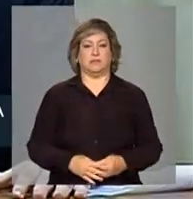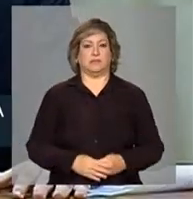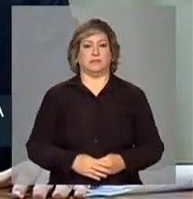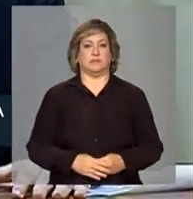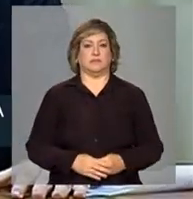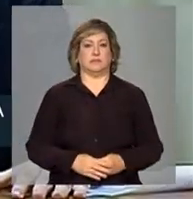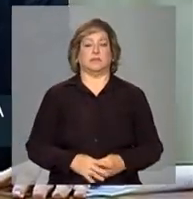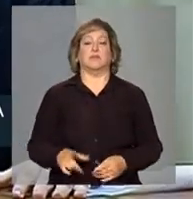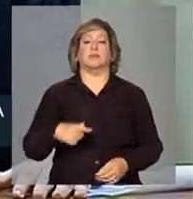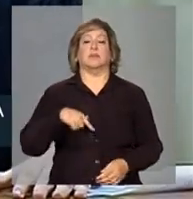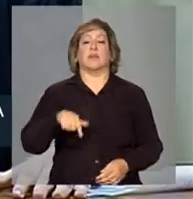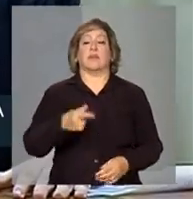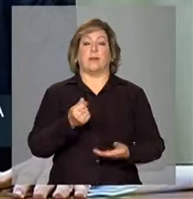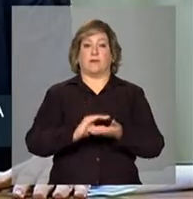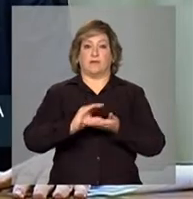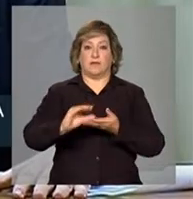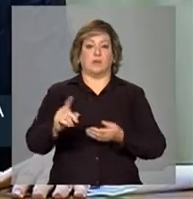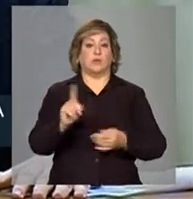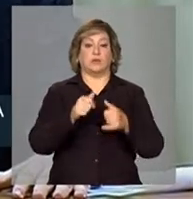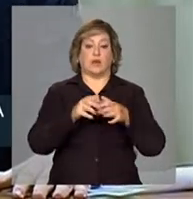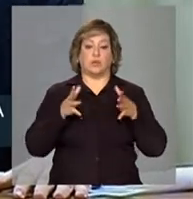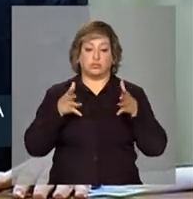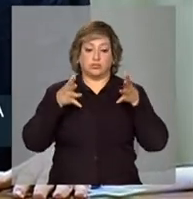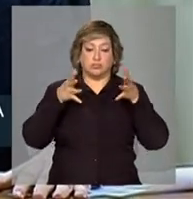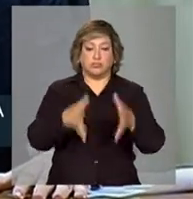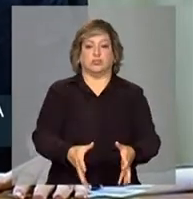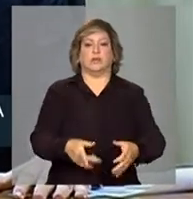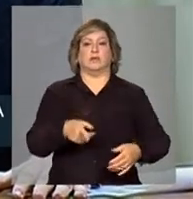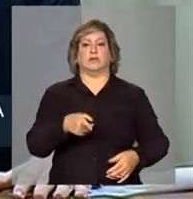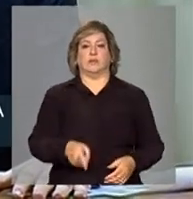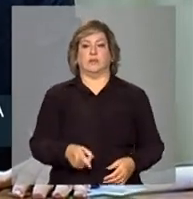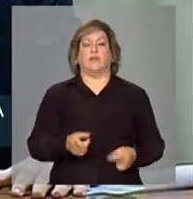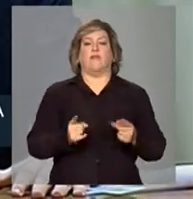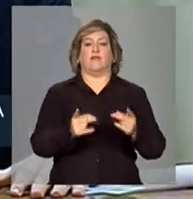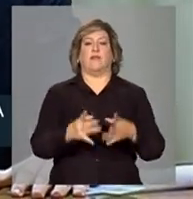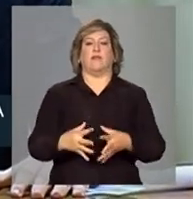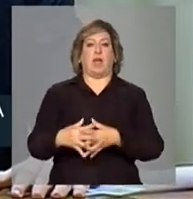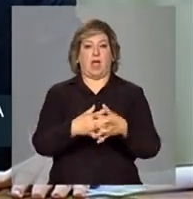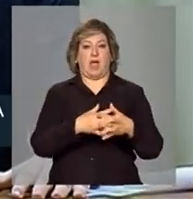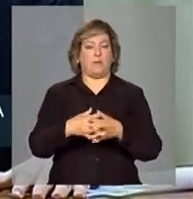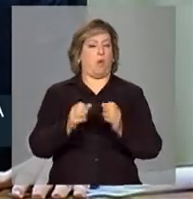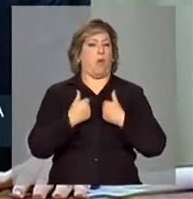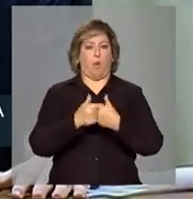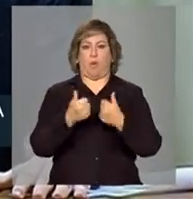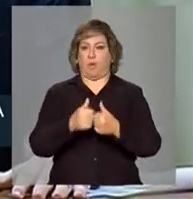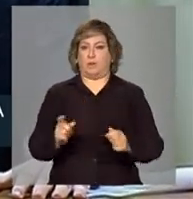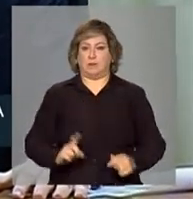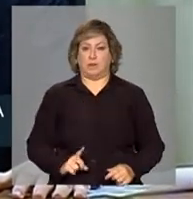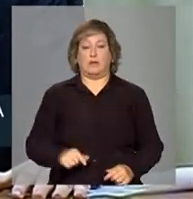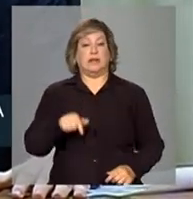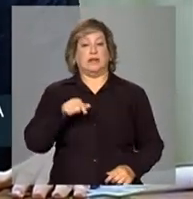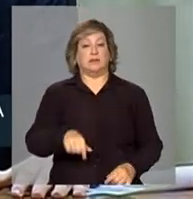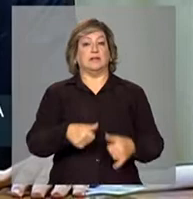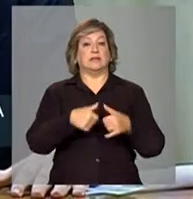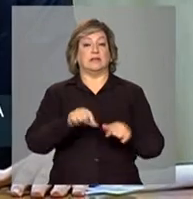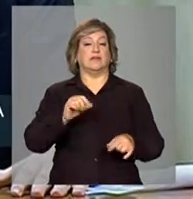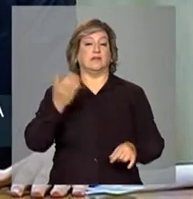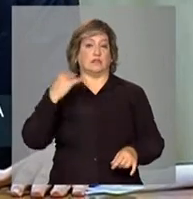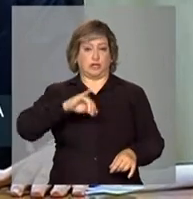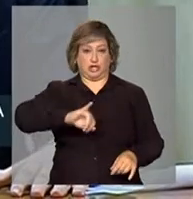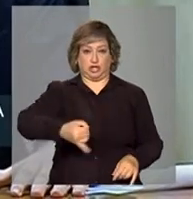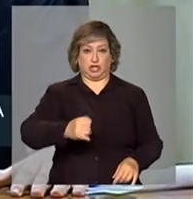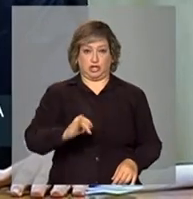o investimento não está concentrado em vendas de caminhões e ônibus e é isso esteve no em